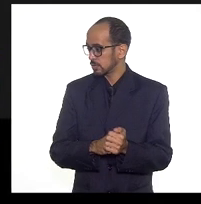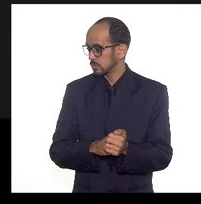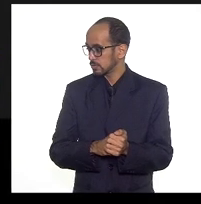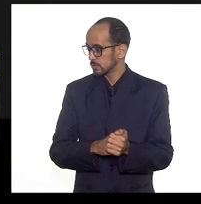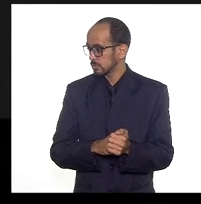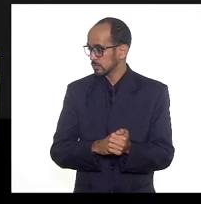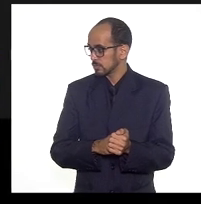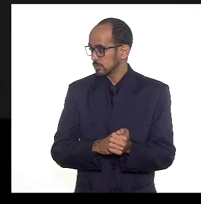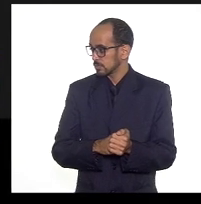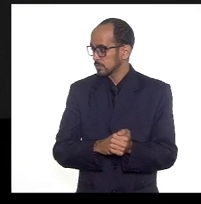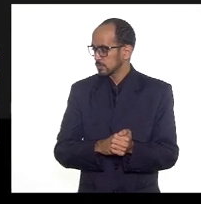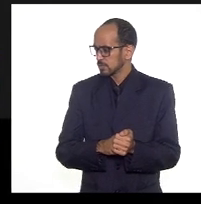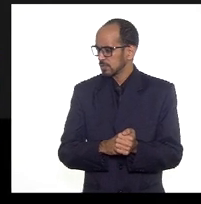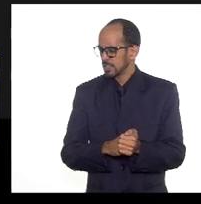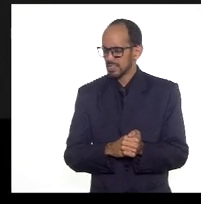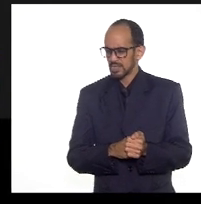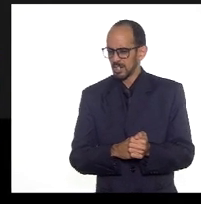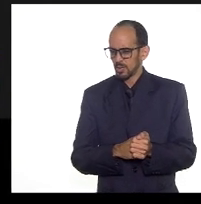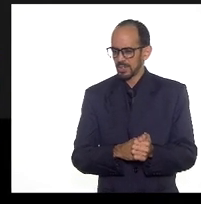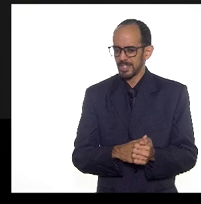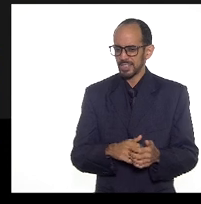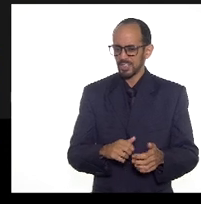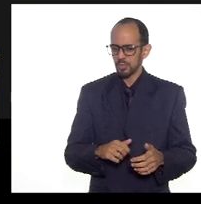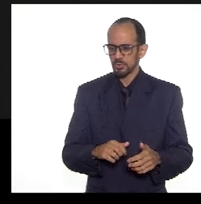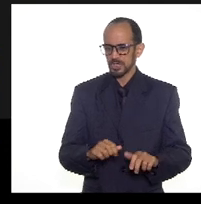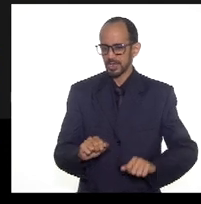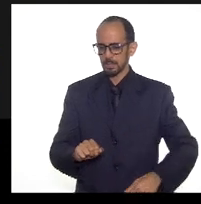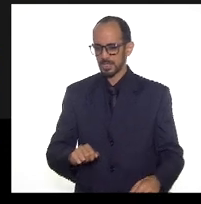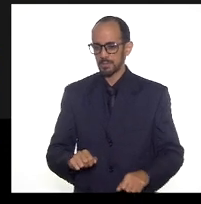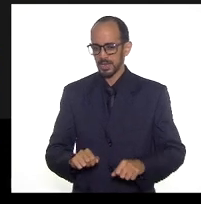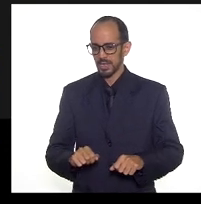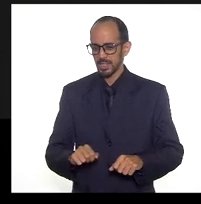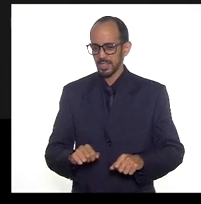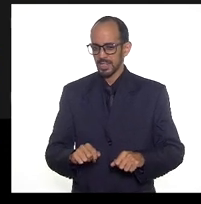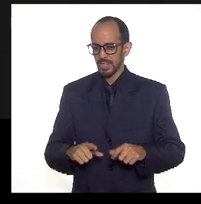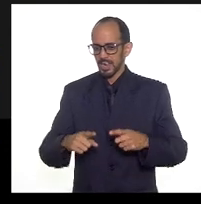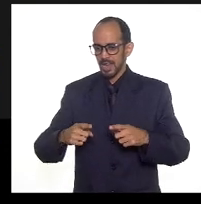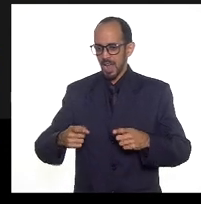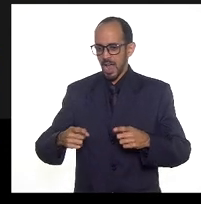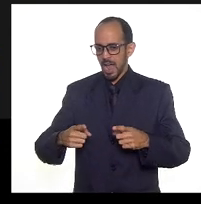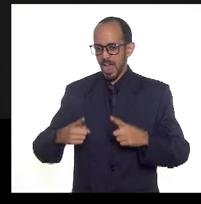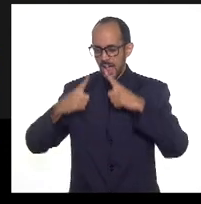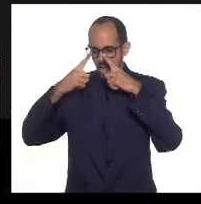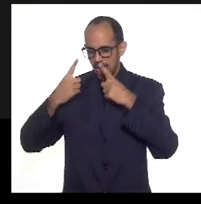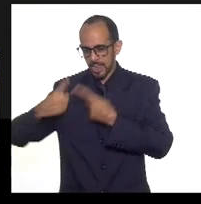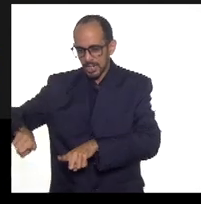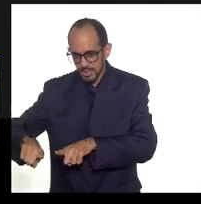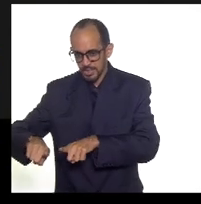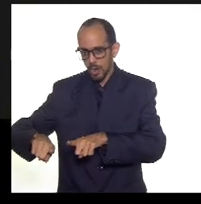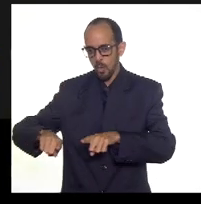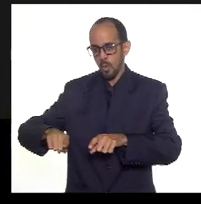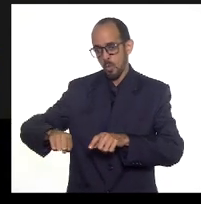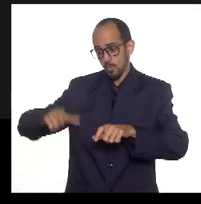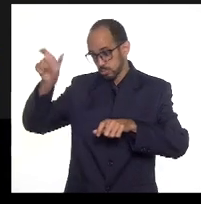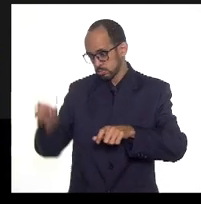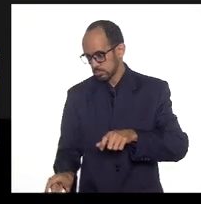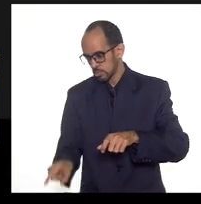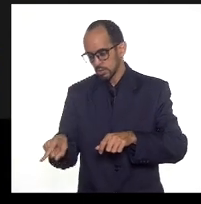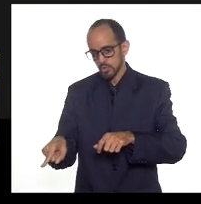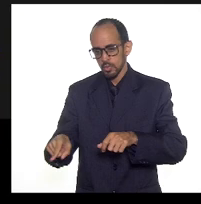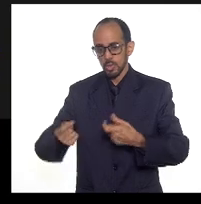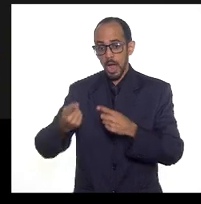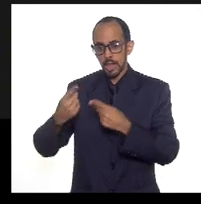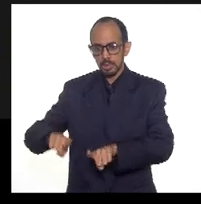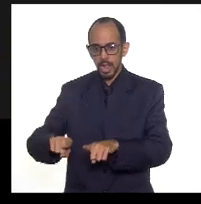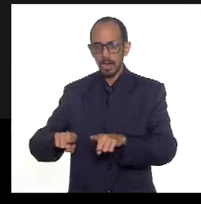Das punições. Agressões físicas in loco contra os terreiros, com a destruição dos mesmos. Ataques às